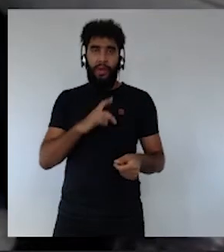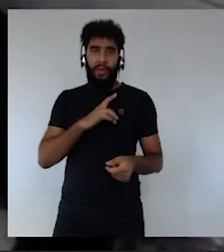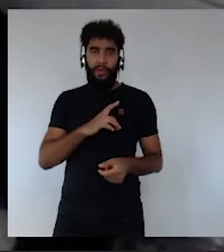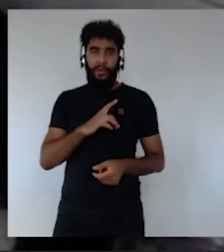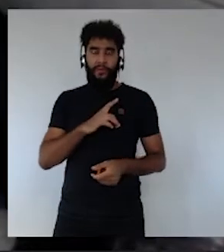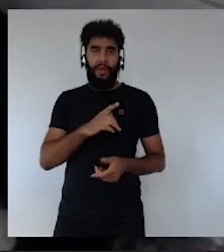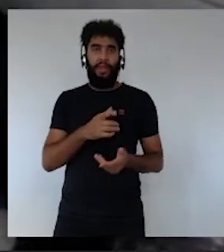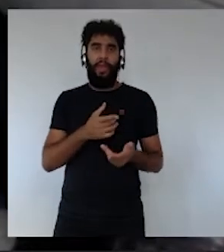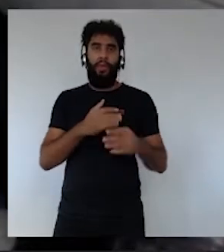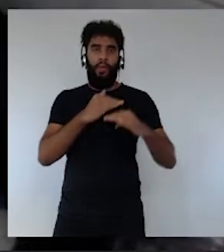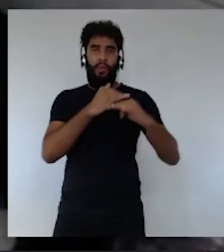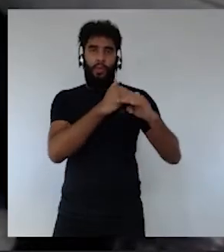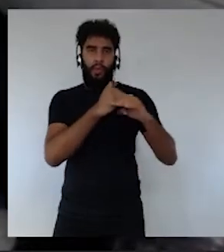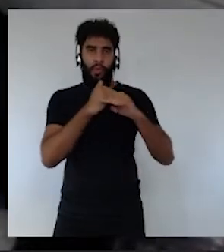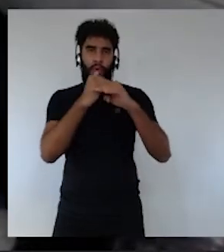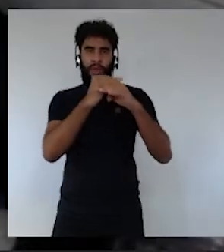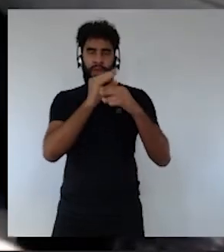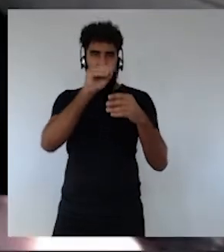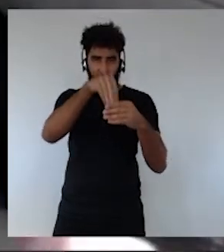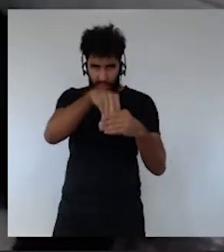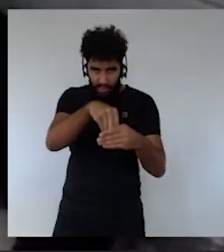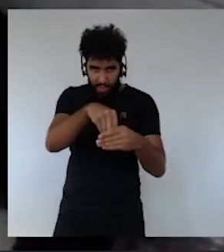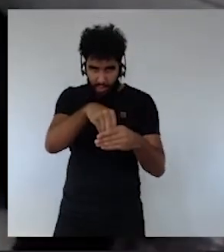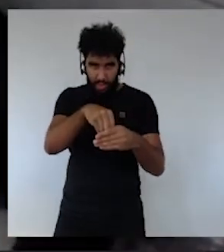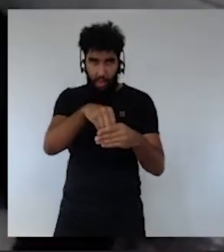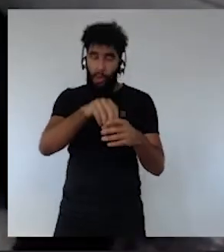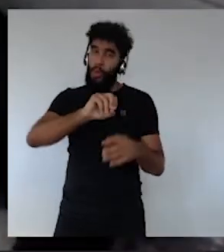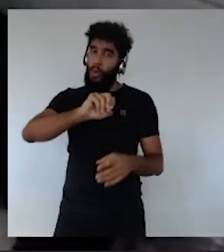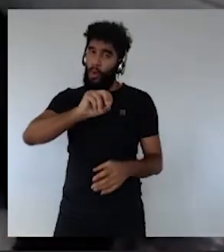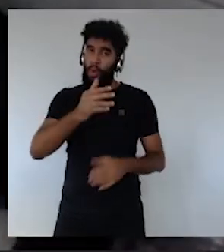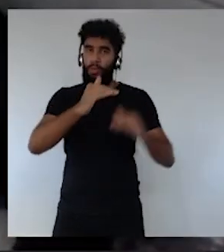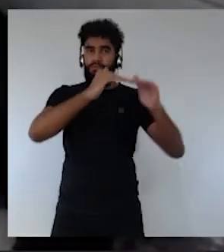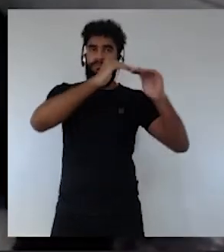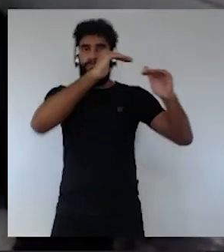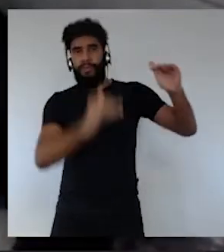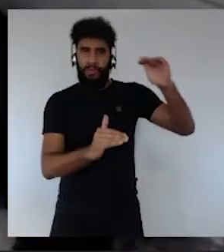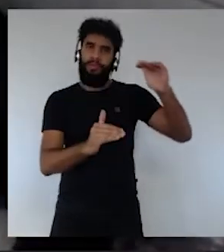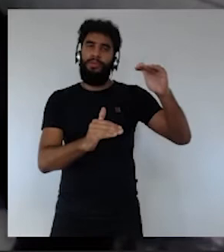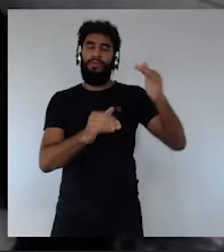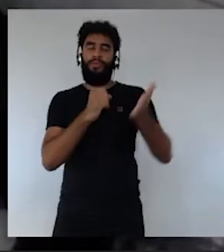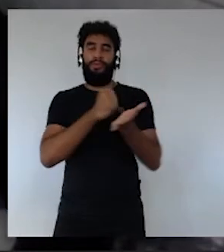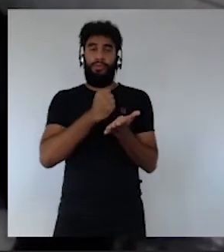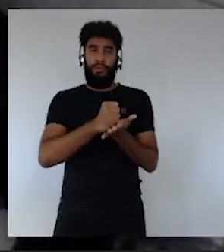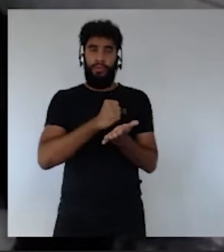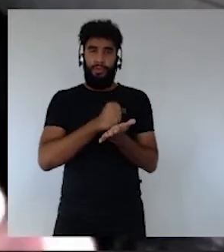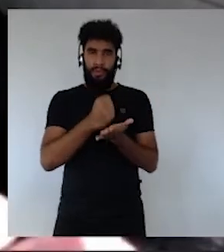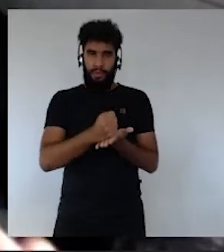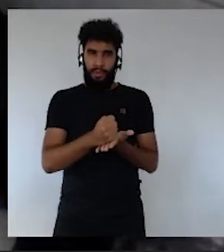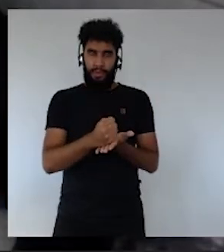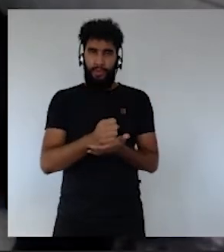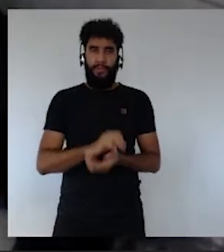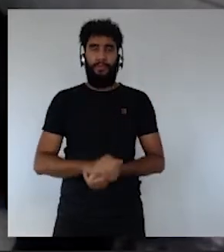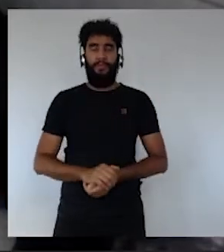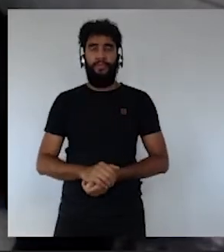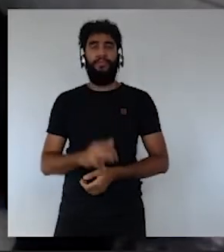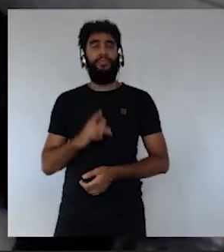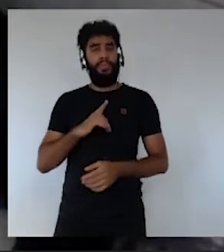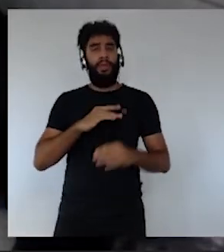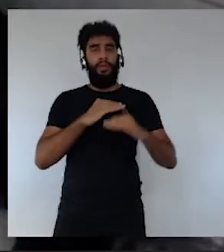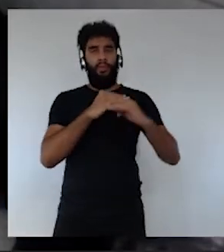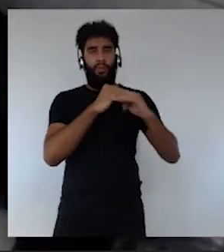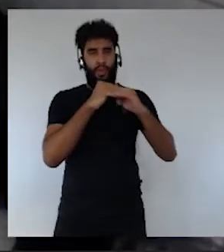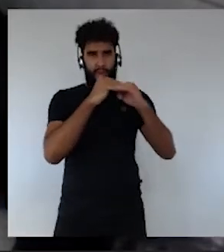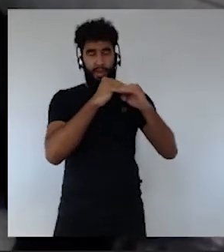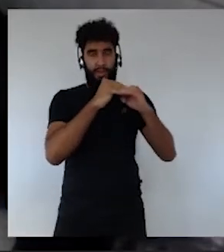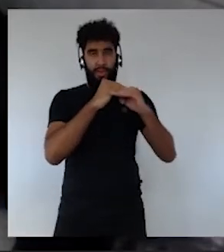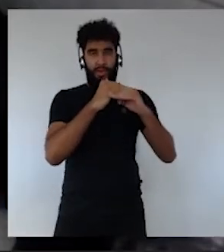no equilíbrio interno, ou, melhor dizendo, no desequilíbrio interno contratual. O equilíbrio foi firmado e agora acarreta